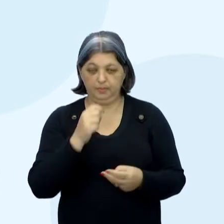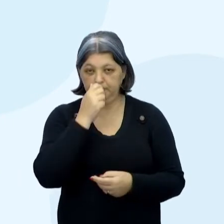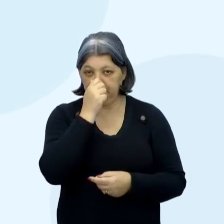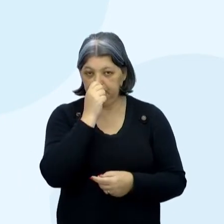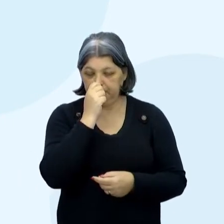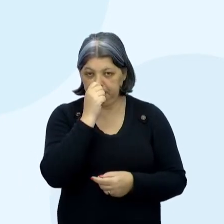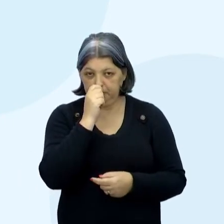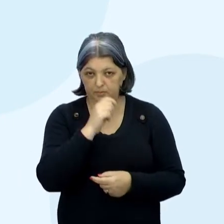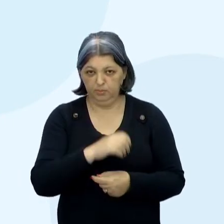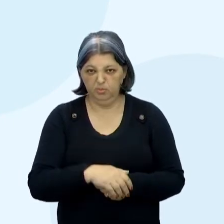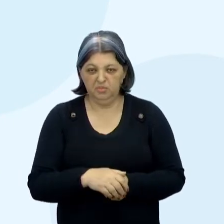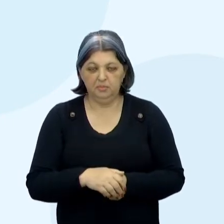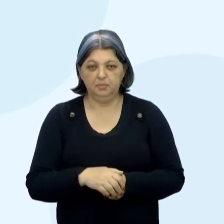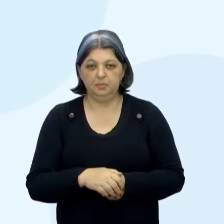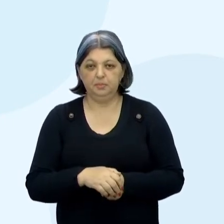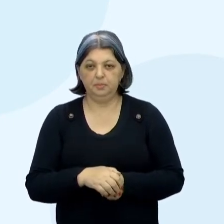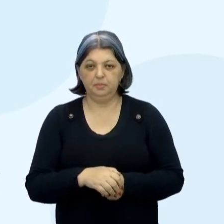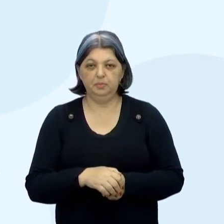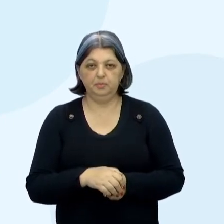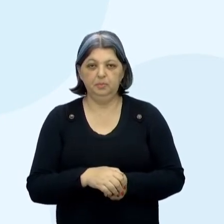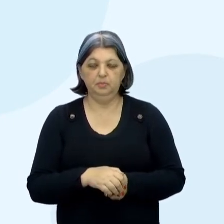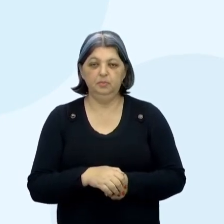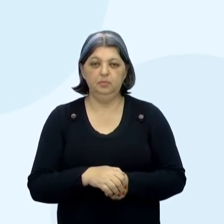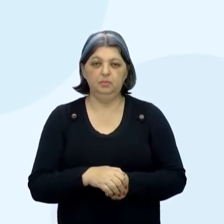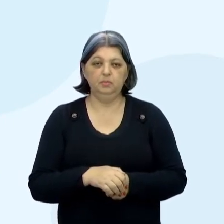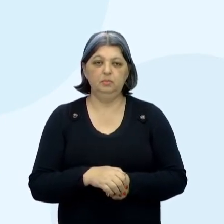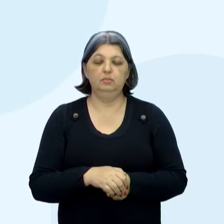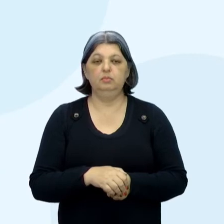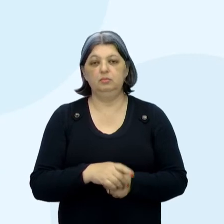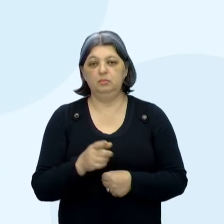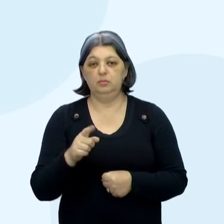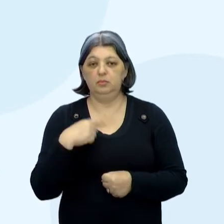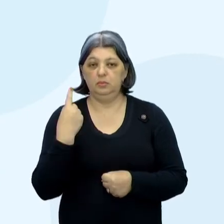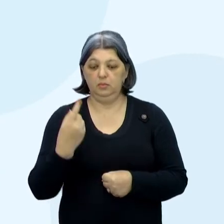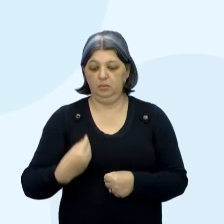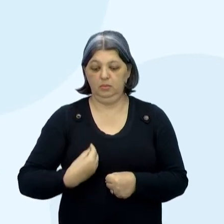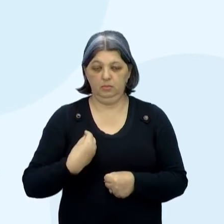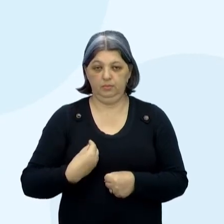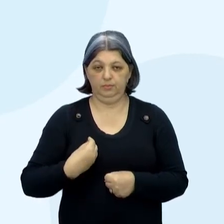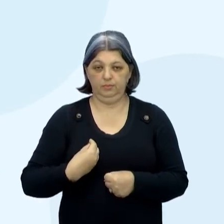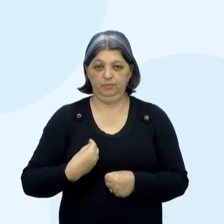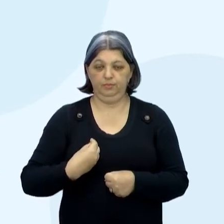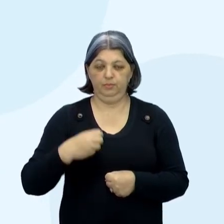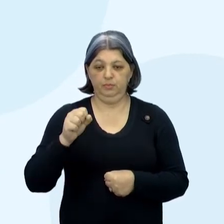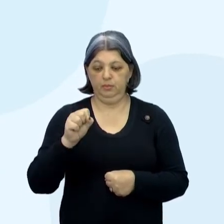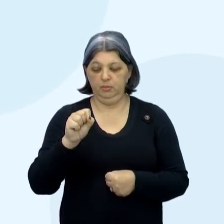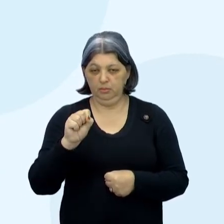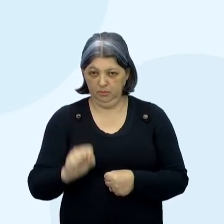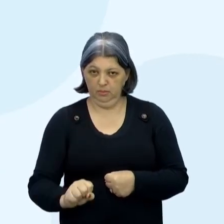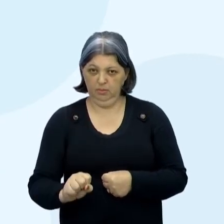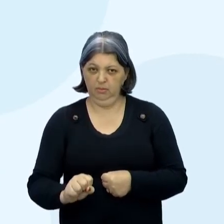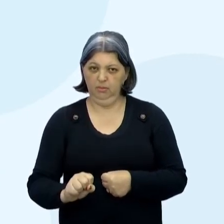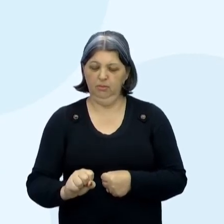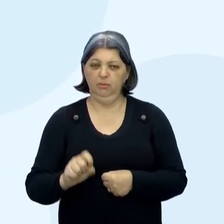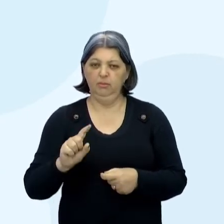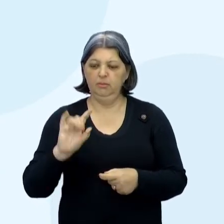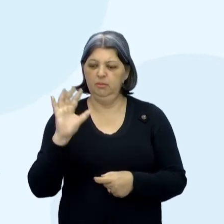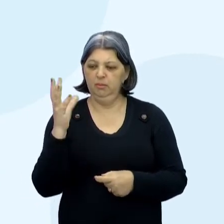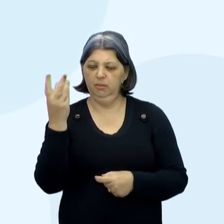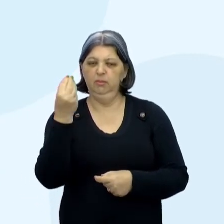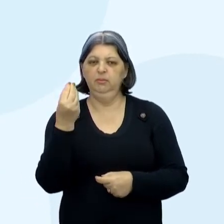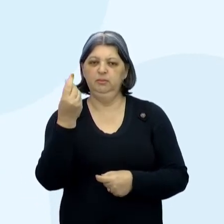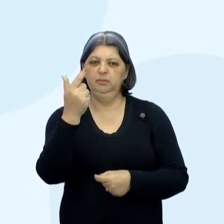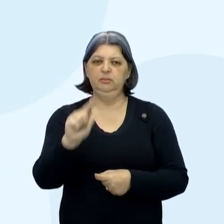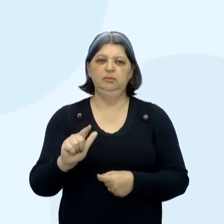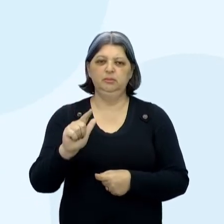evidentemente, pelo fato de nós estarmos no hemisfério sul, o clima aqui é outro em junho, por